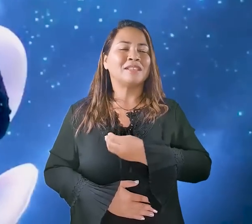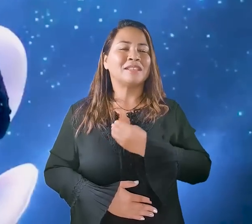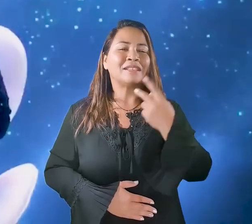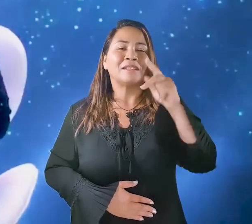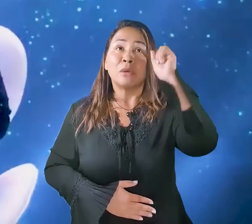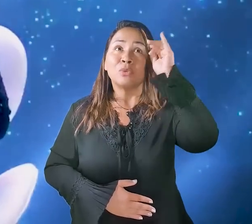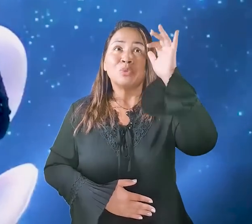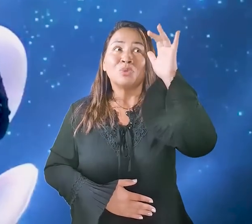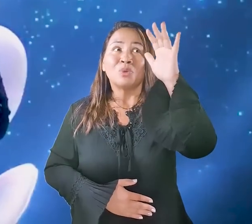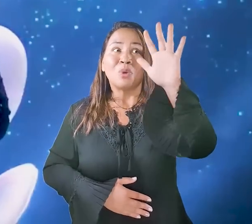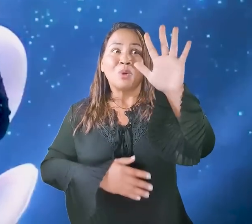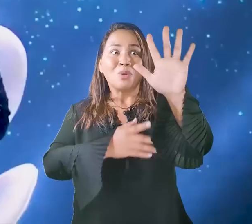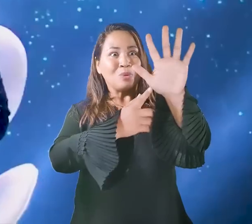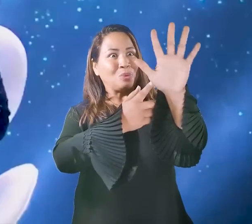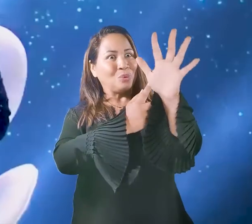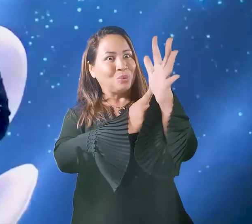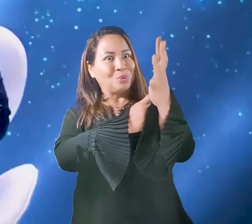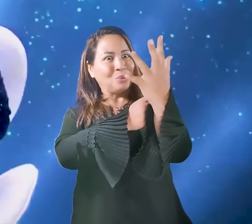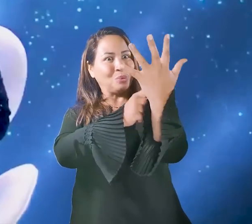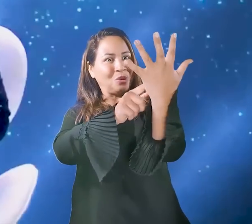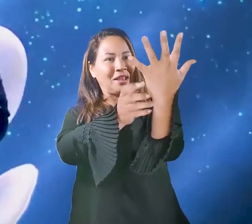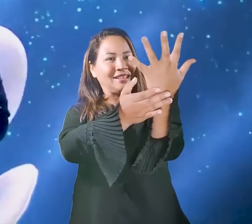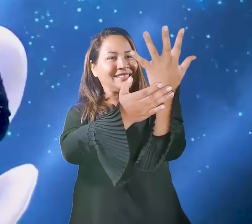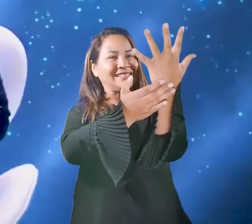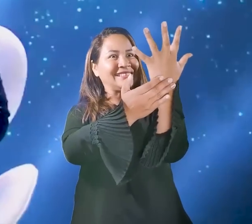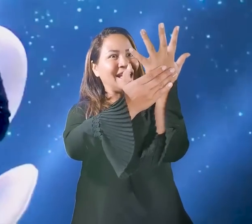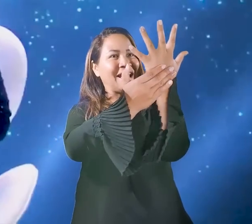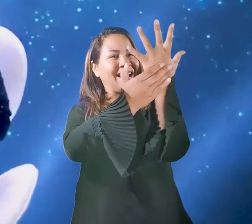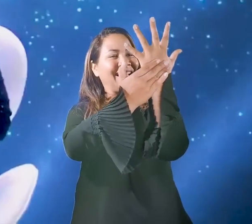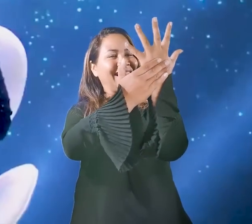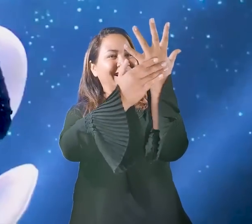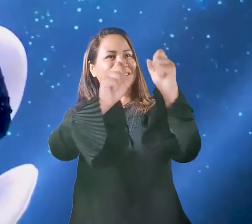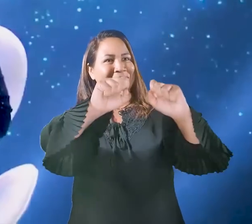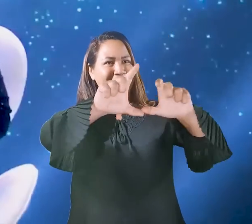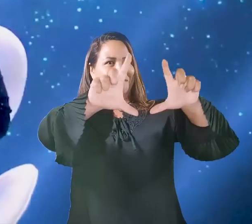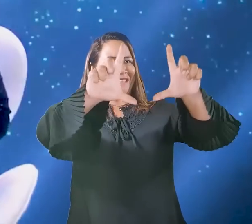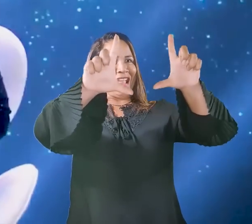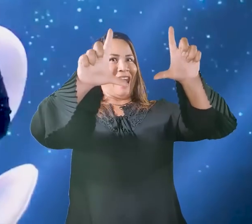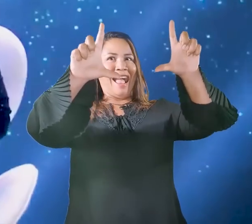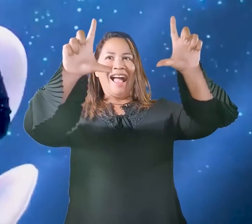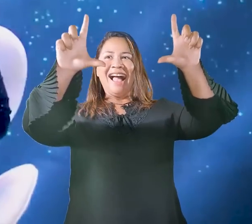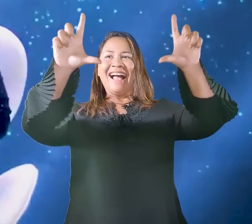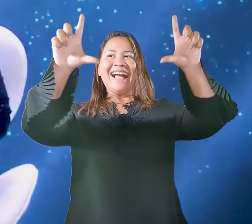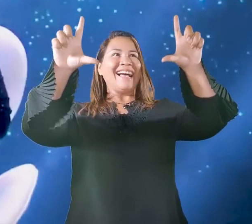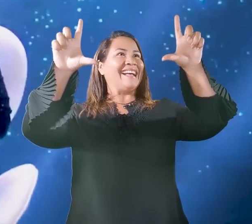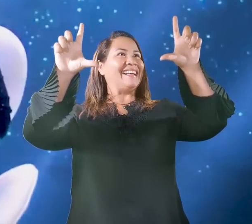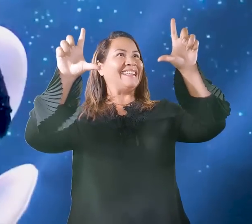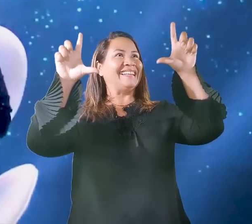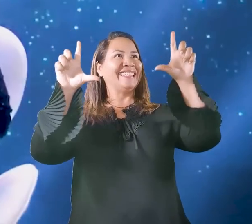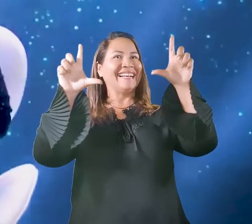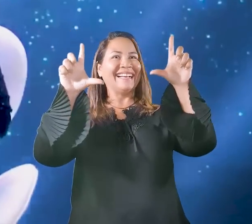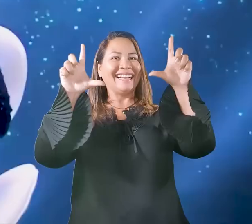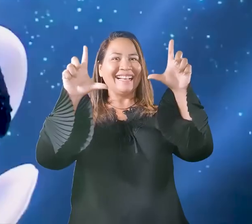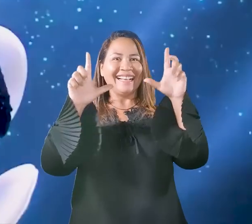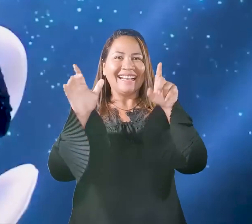imagem. Aproxima de você. Aumenta de tamanho. Qual a imagem que você está vendo?